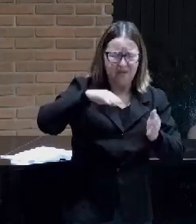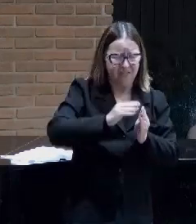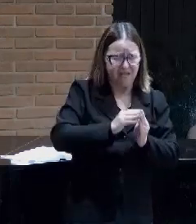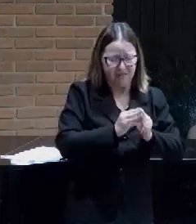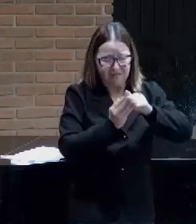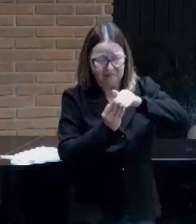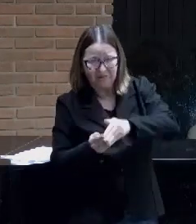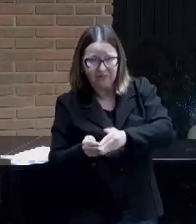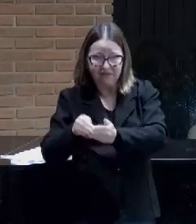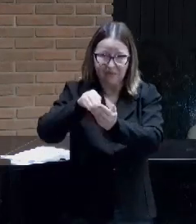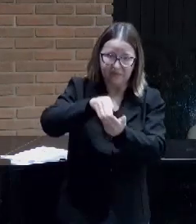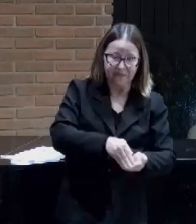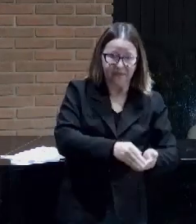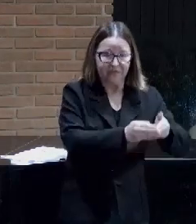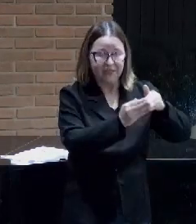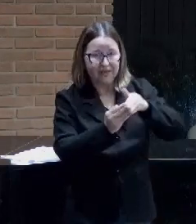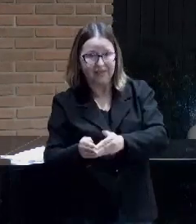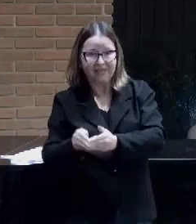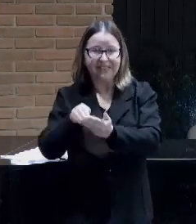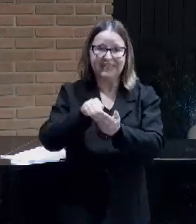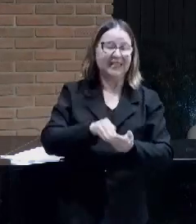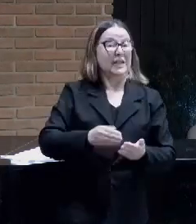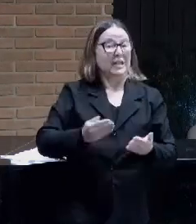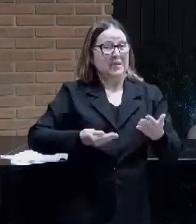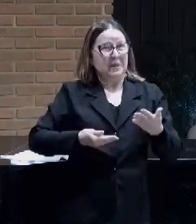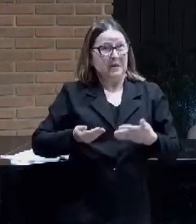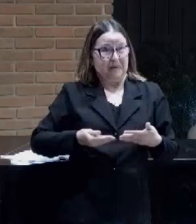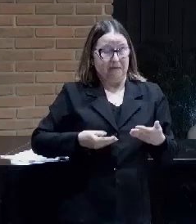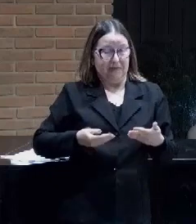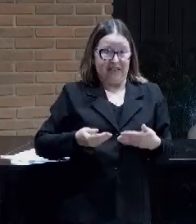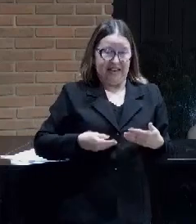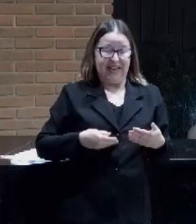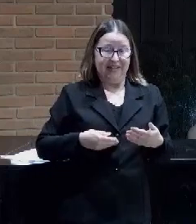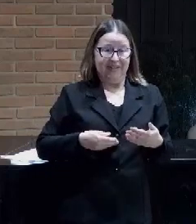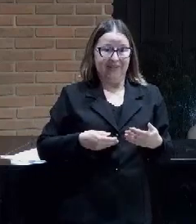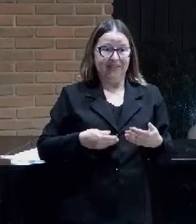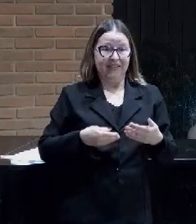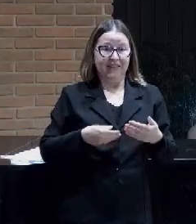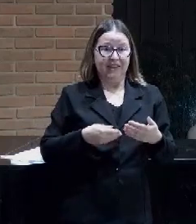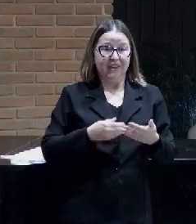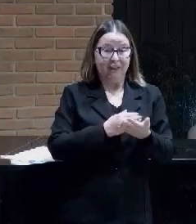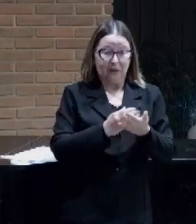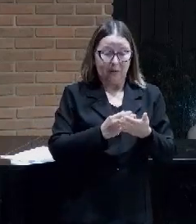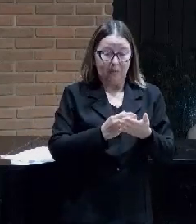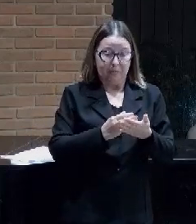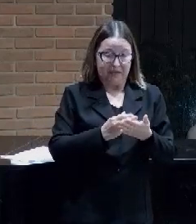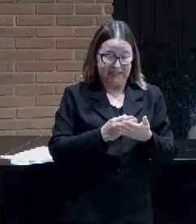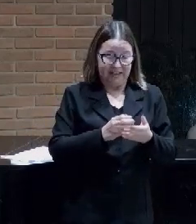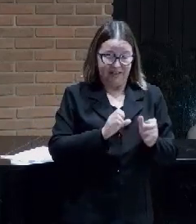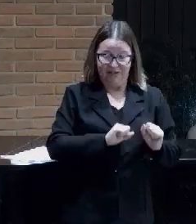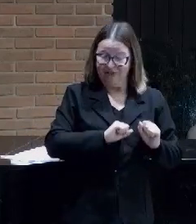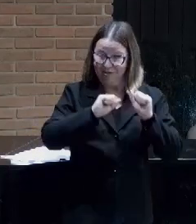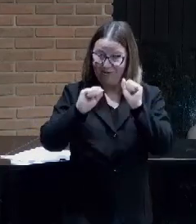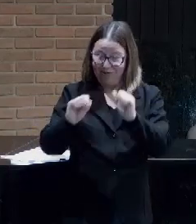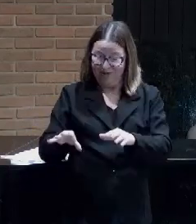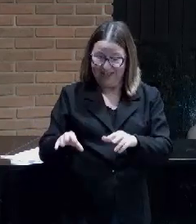meio da tempestade, os marinheiros começaram a jogar seus bens para fora do navio para que talvez o navio um pouco mais leve, ele não